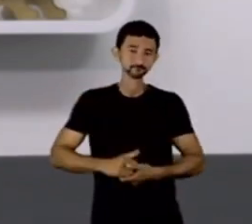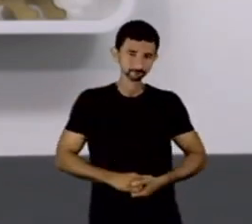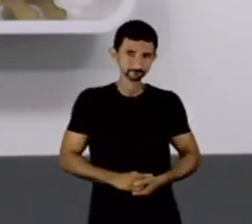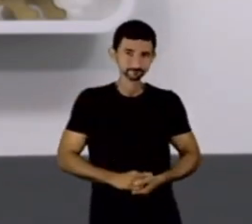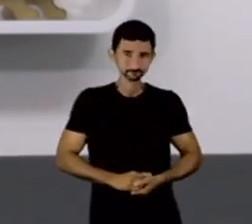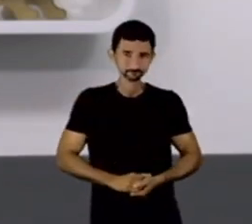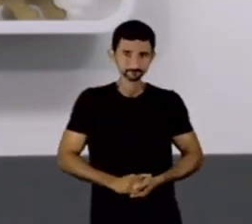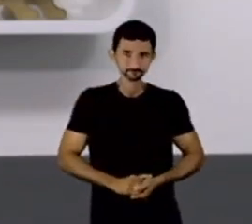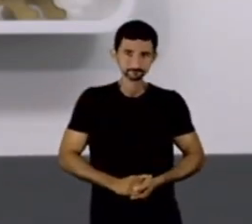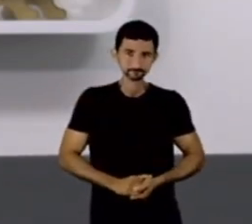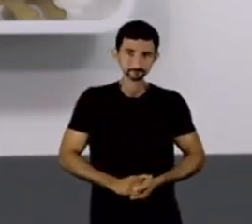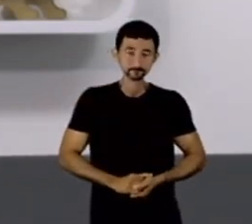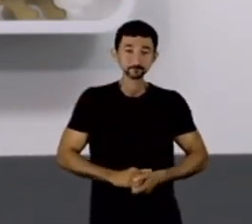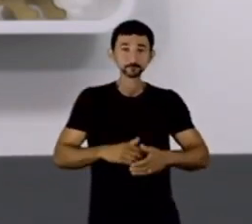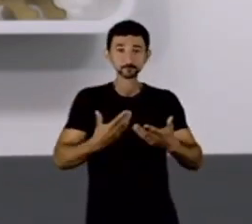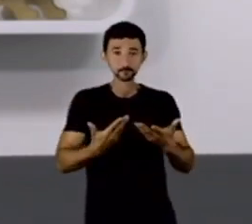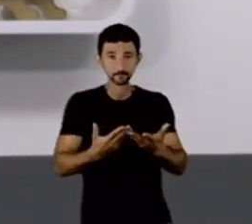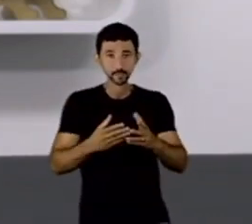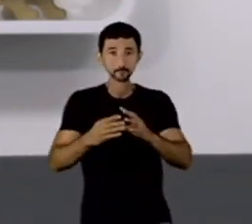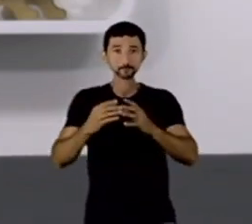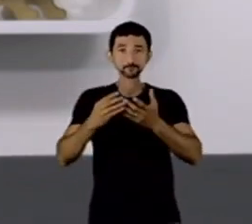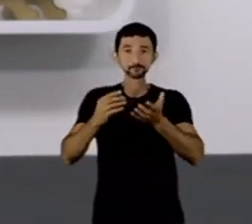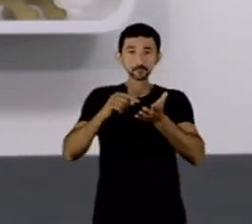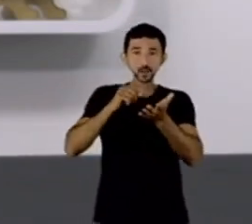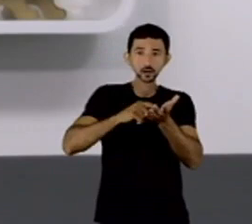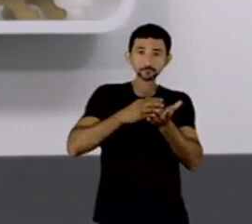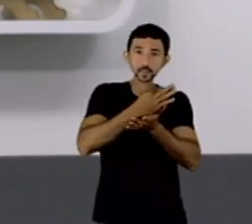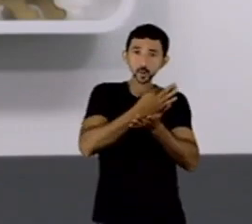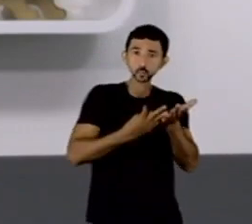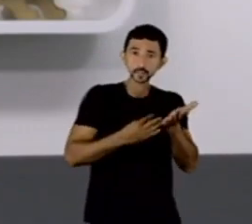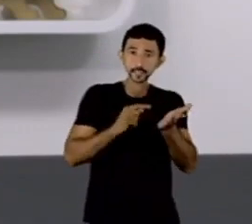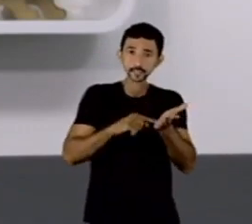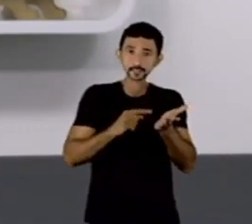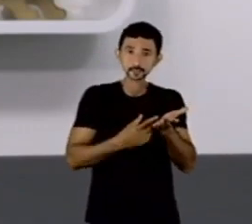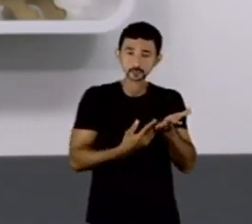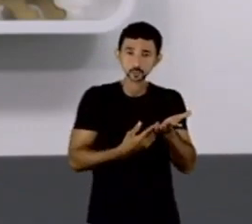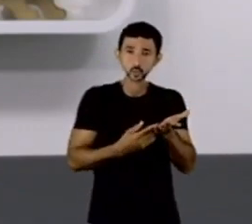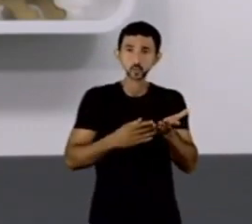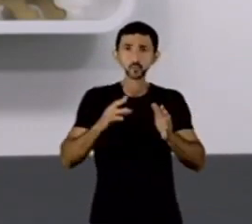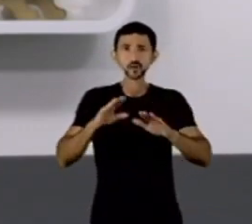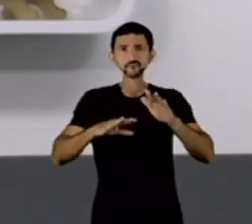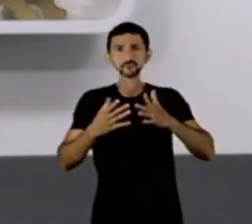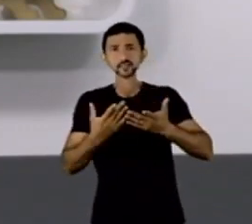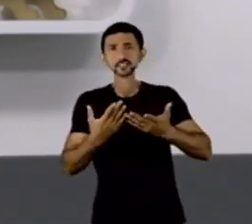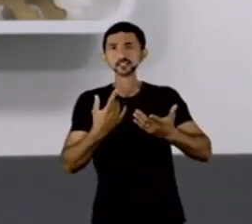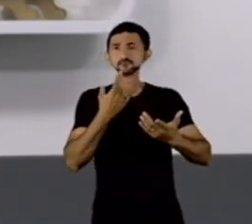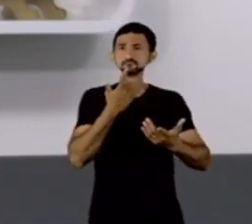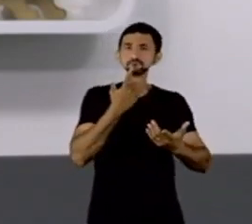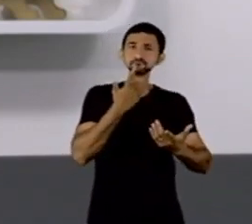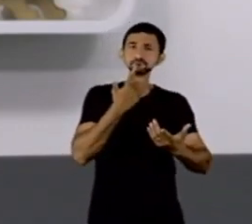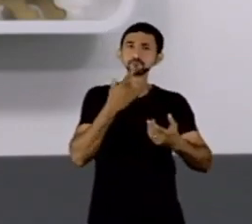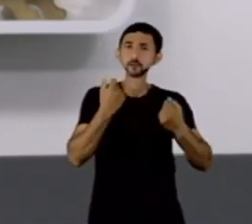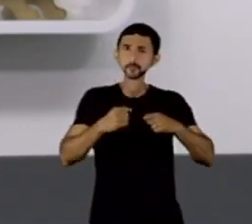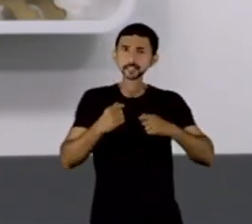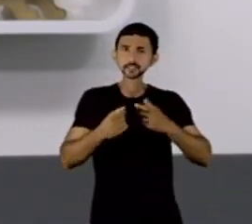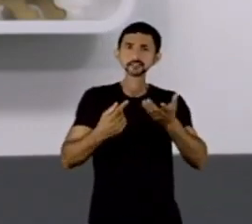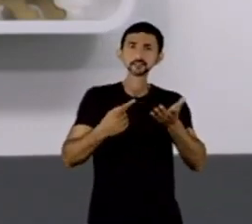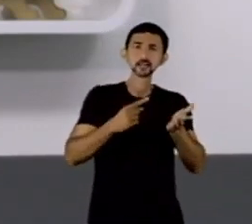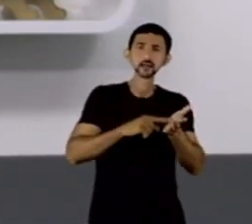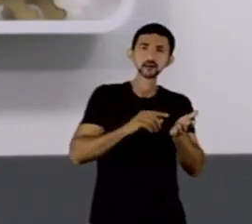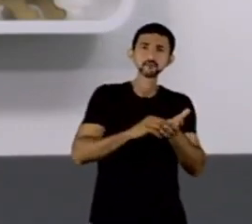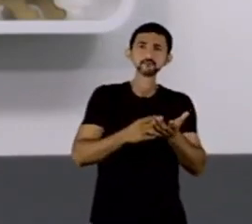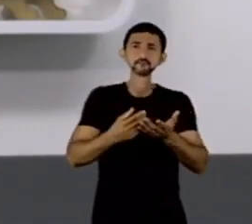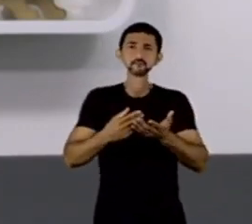discurso, ok? Nesse discurso argumentativo, normalmente podem